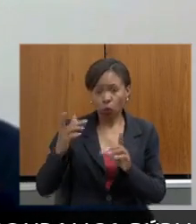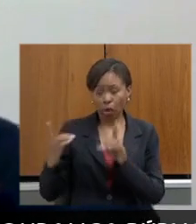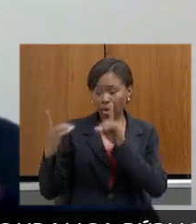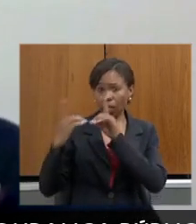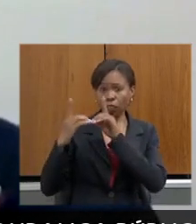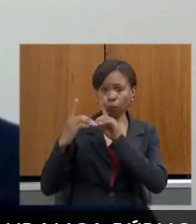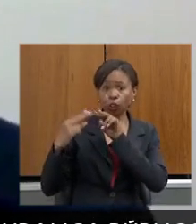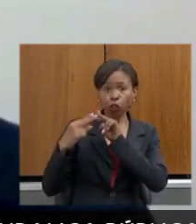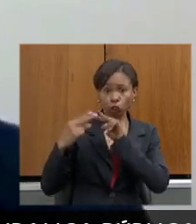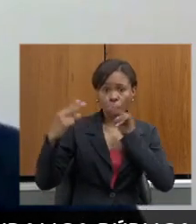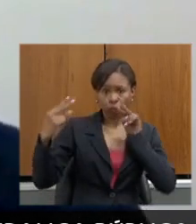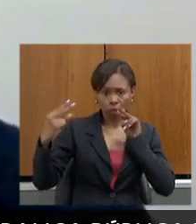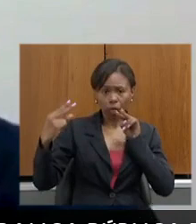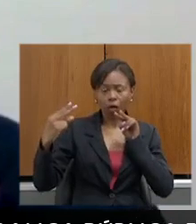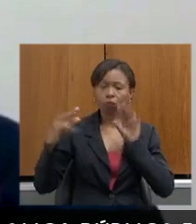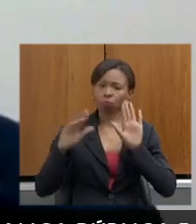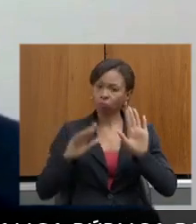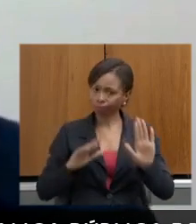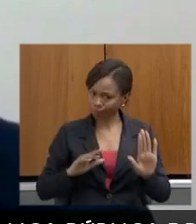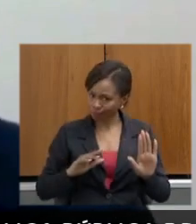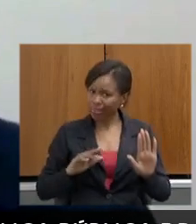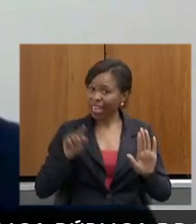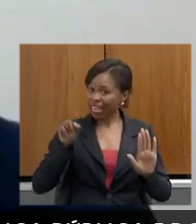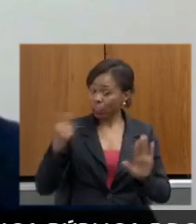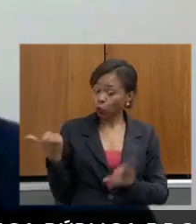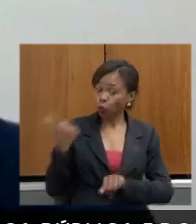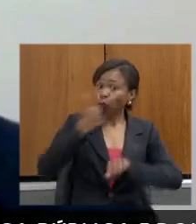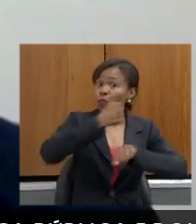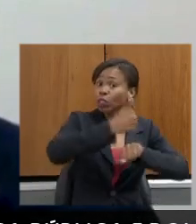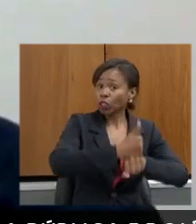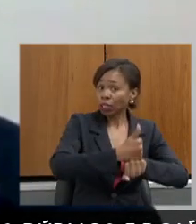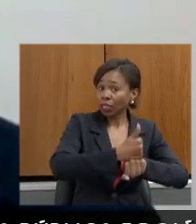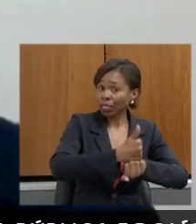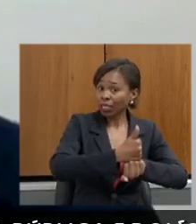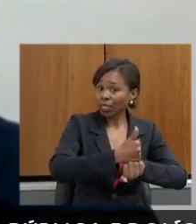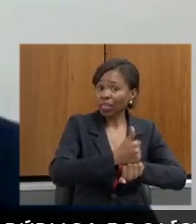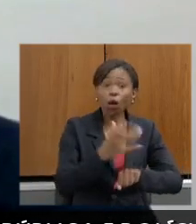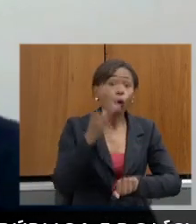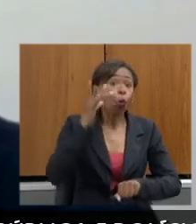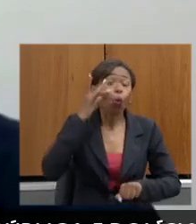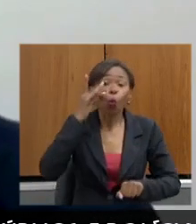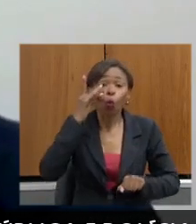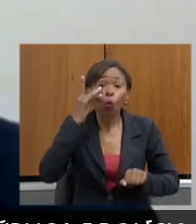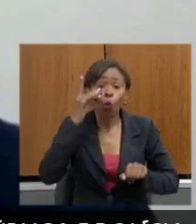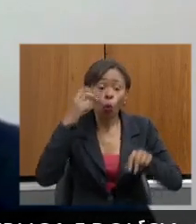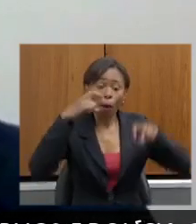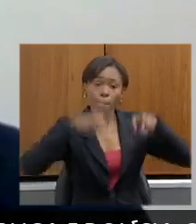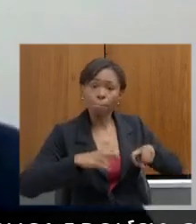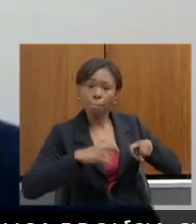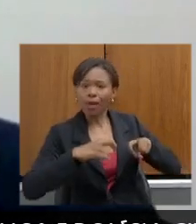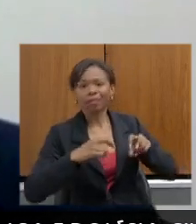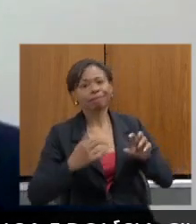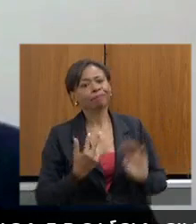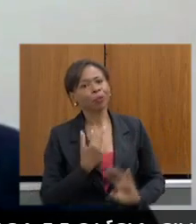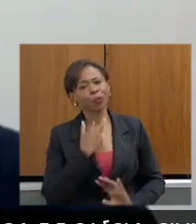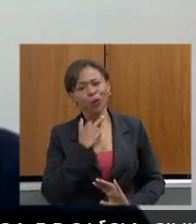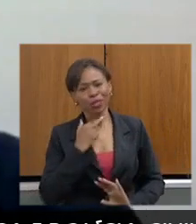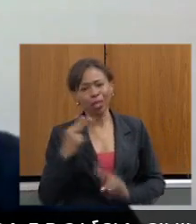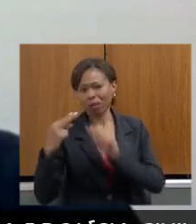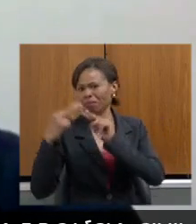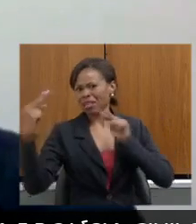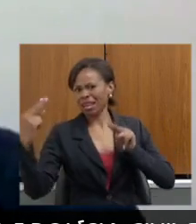vai para minha colega Sheila venha substituir o material humano não é isso o Doutor Joaquim